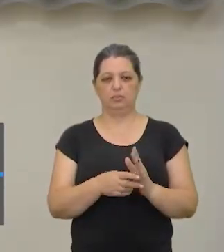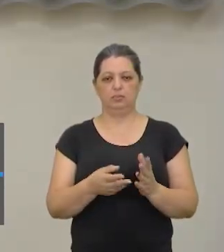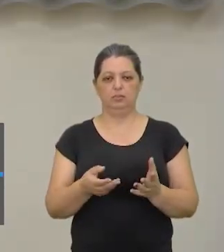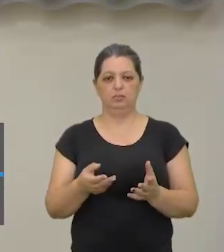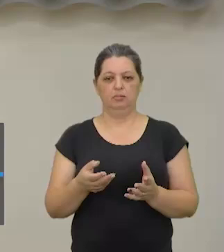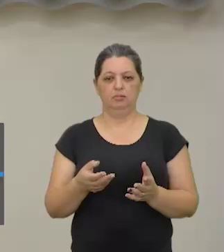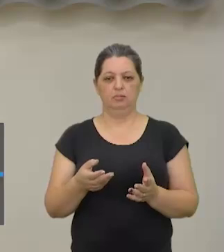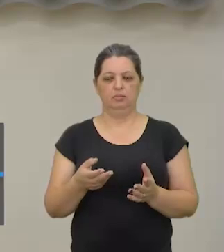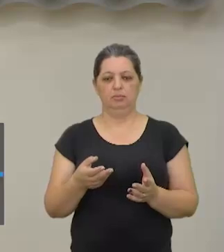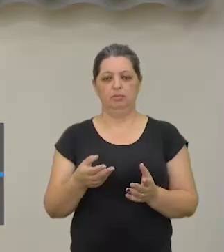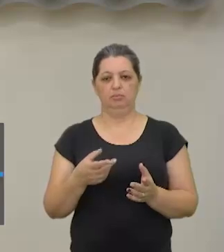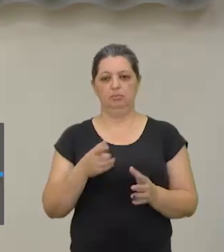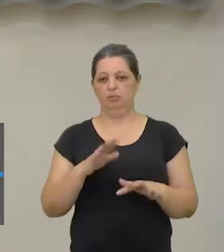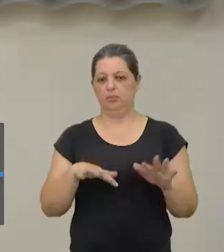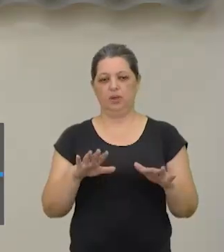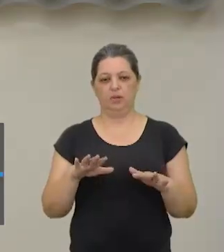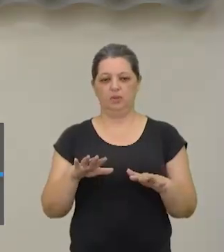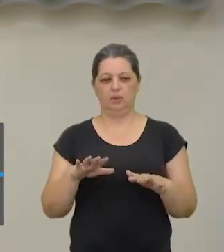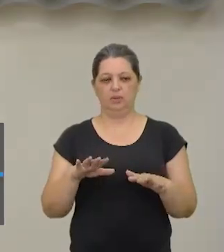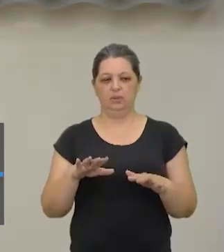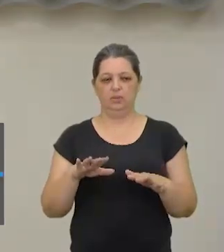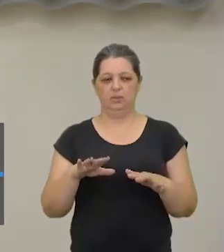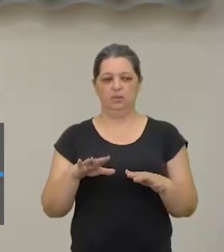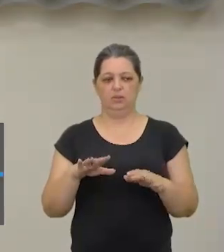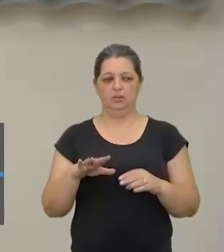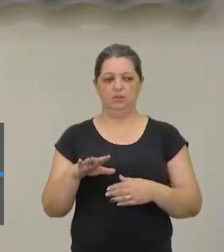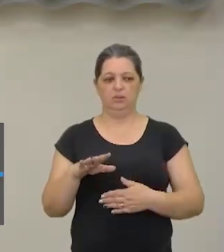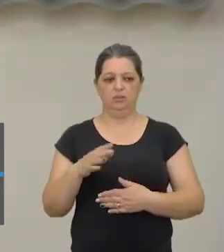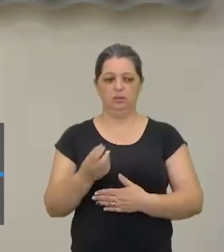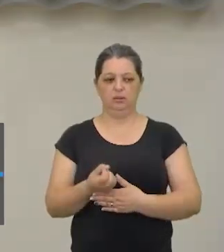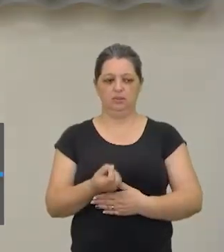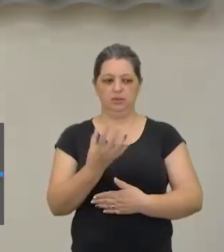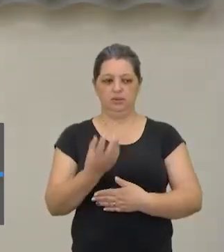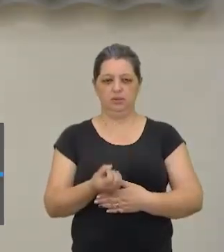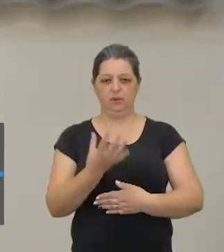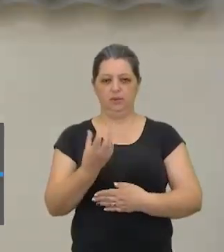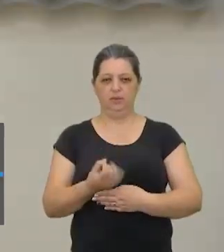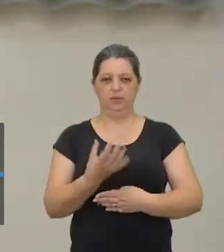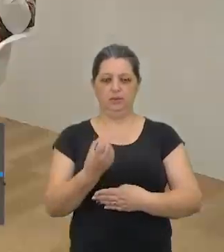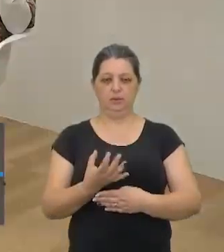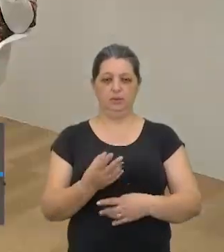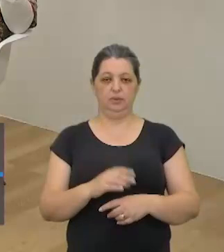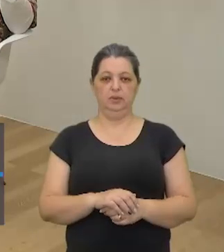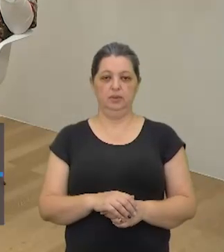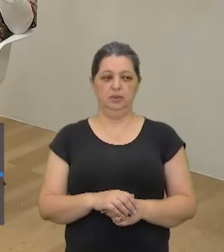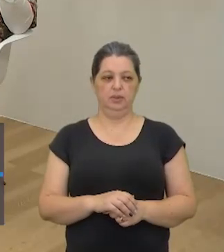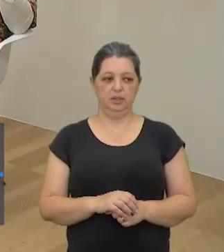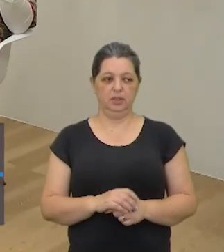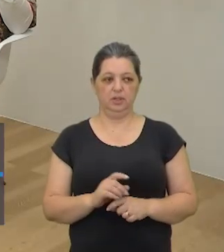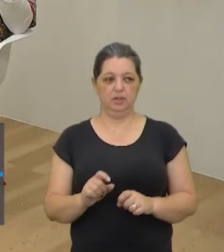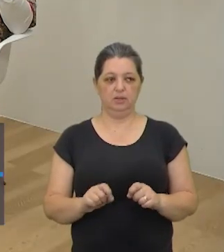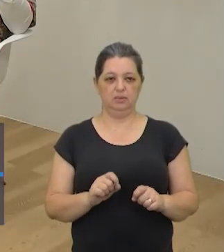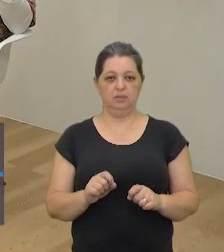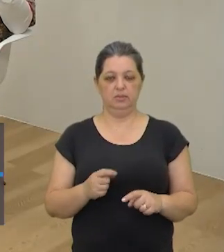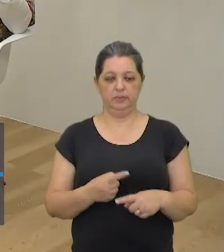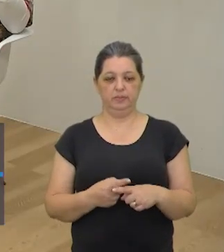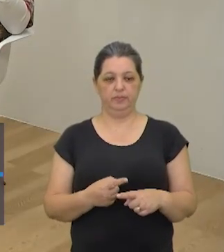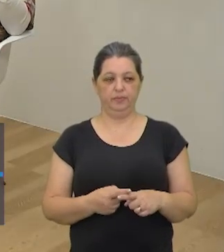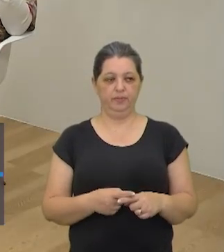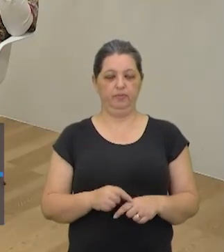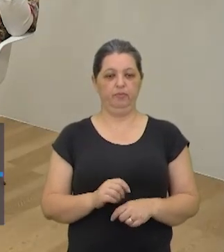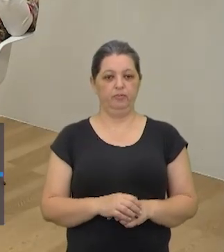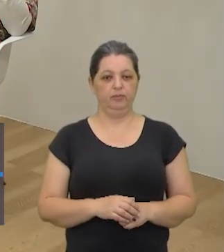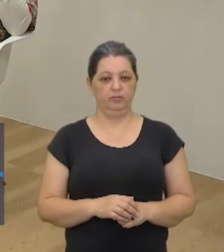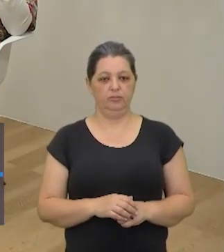que atualmente não é muito. Não tem mais nos tanto. dias Eu acho que atuais, né? dentre as outras que existem, é uma das que tem